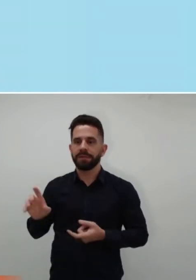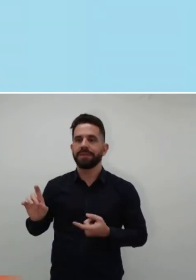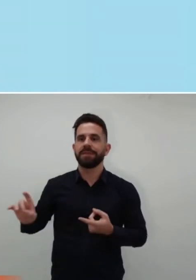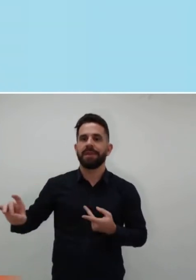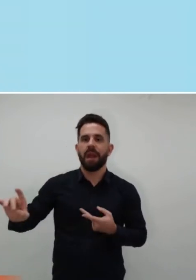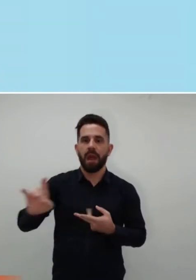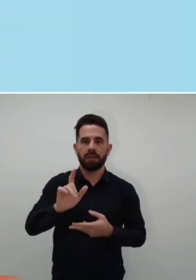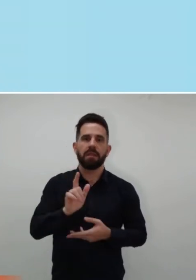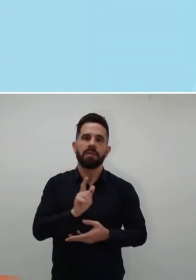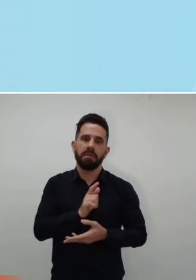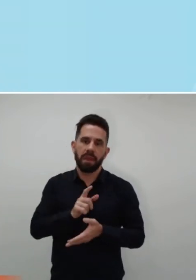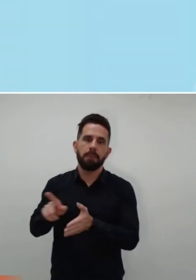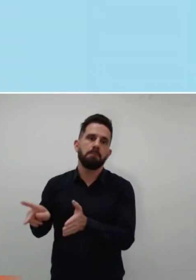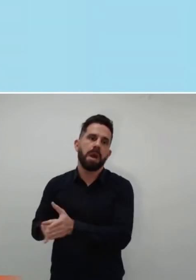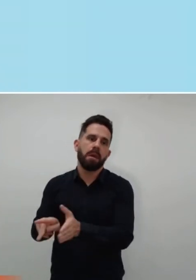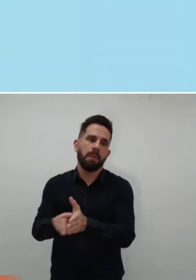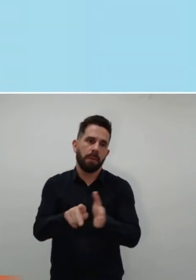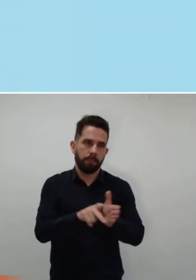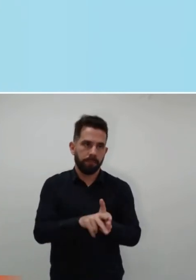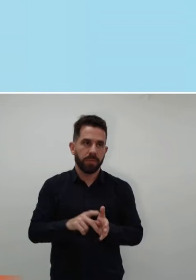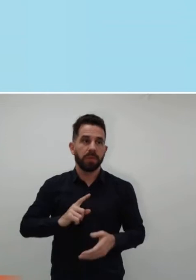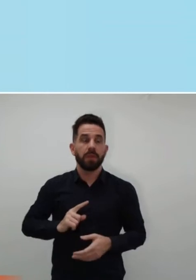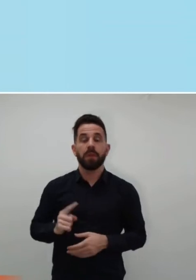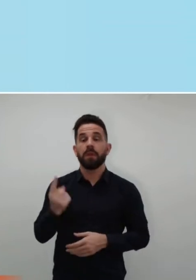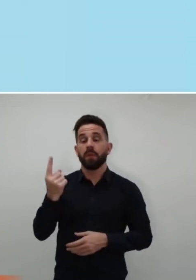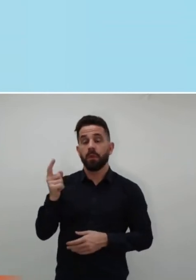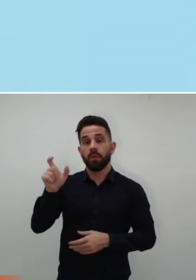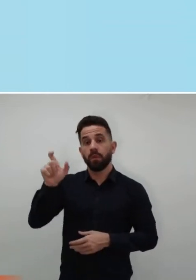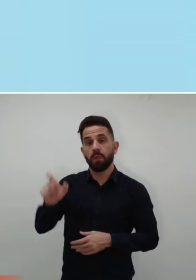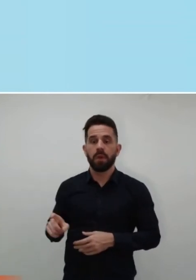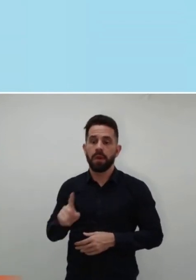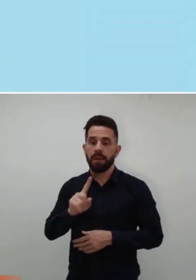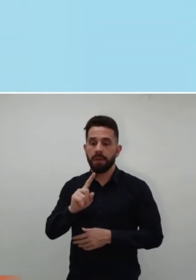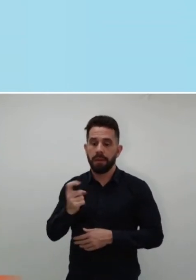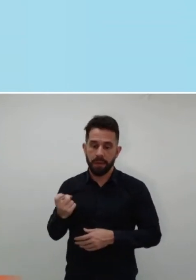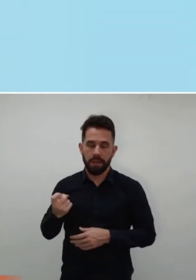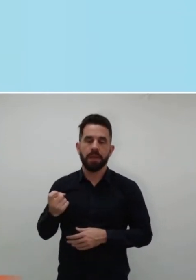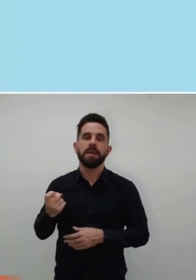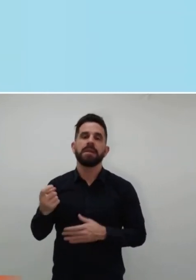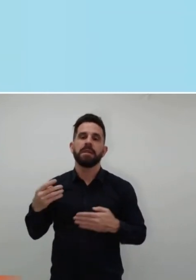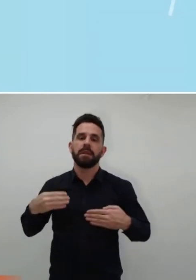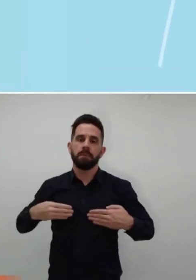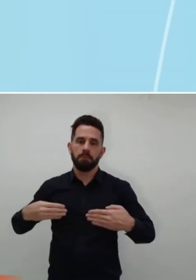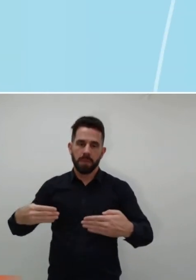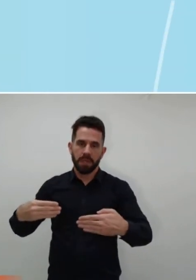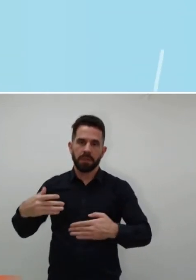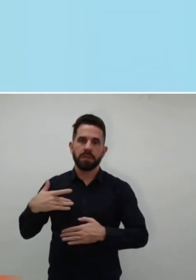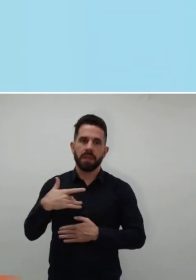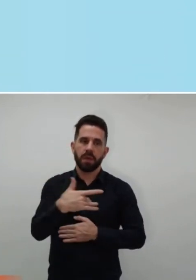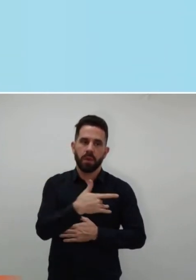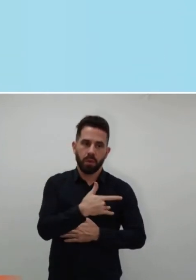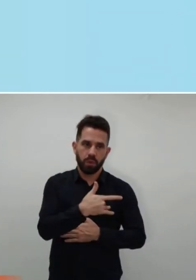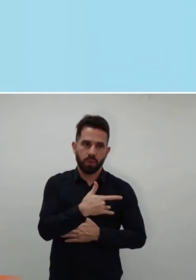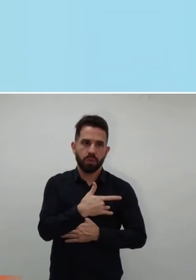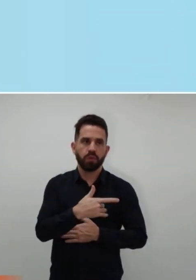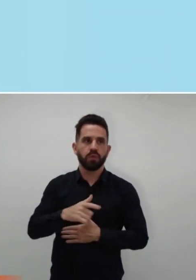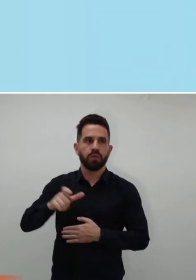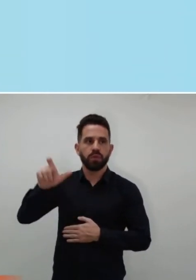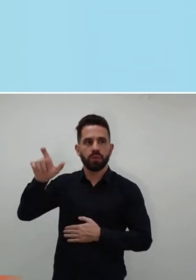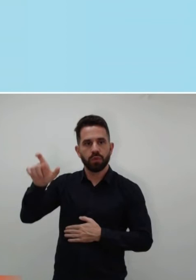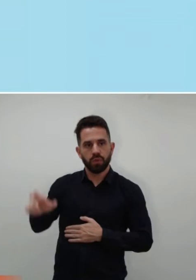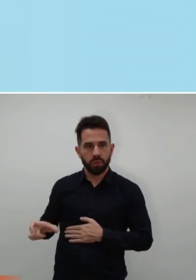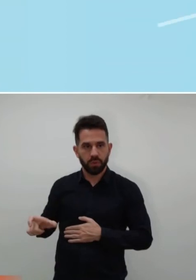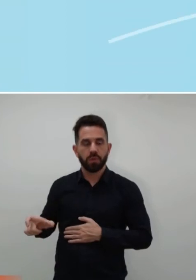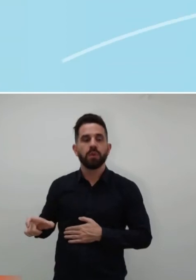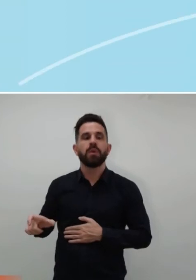milionários está aí um conhecido ex-ministro da Saúde que atuou durante a pandemia, o general Eduardo